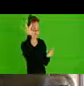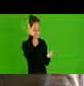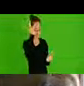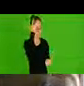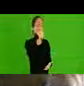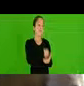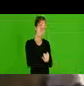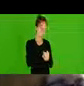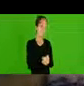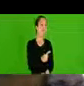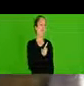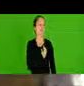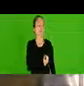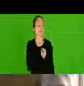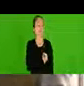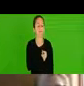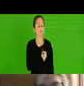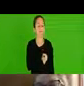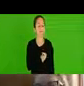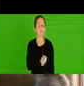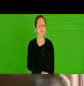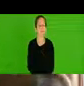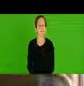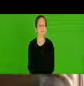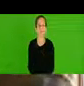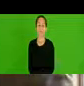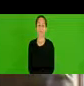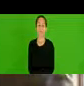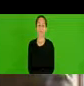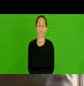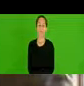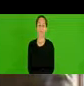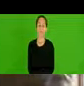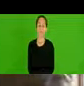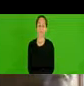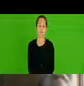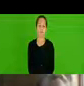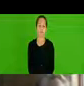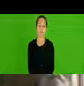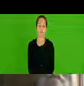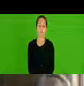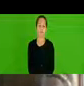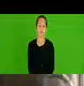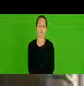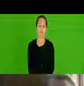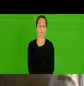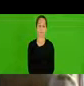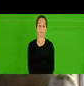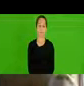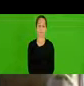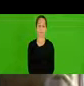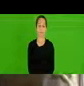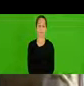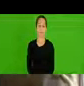revelam por meio desses números, dessas quantidades aí identificadas, não é? Então, a abordagem